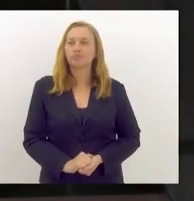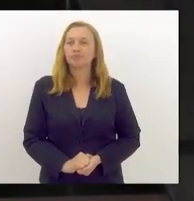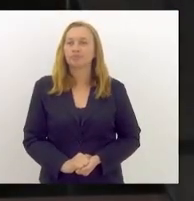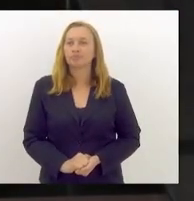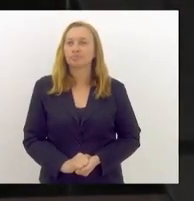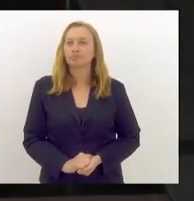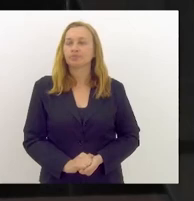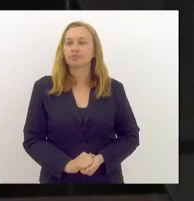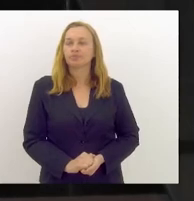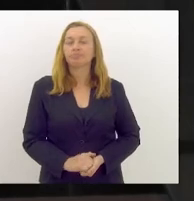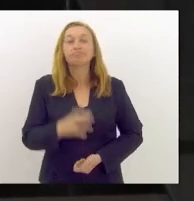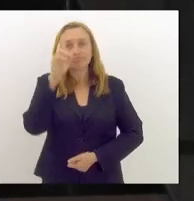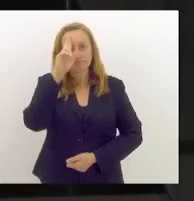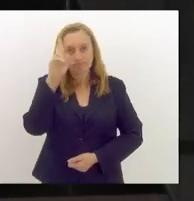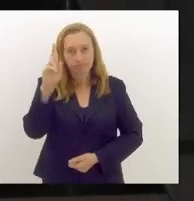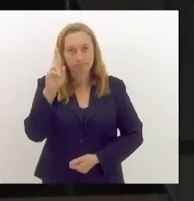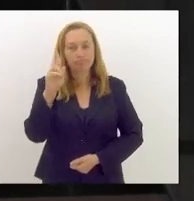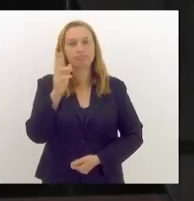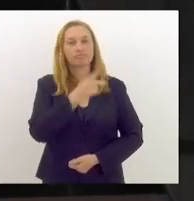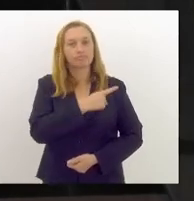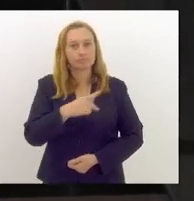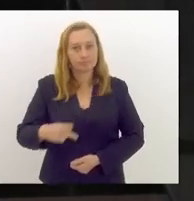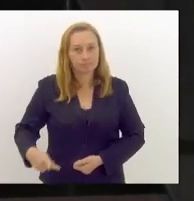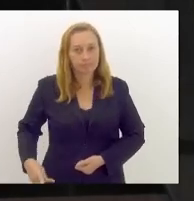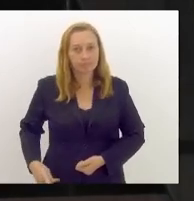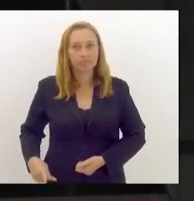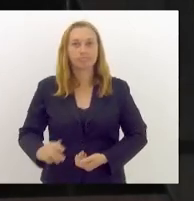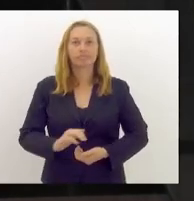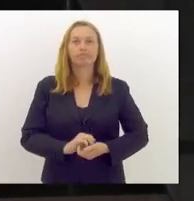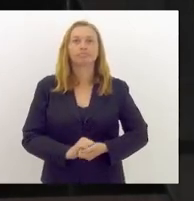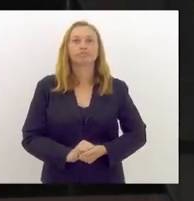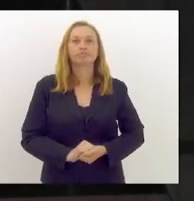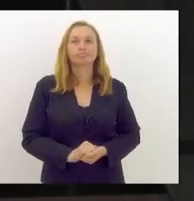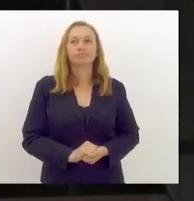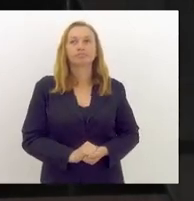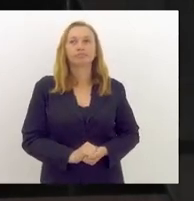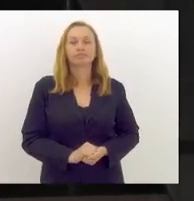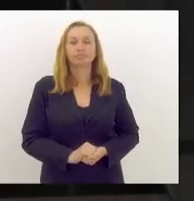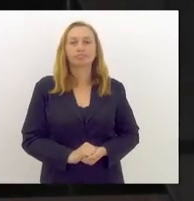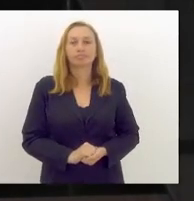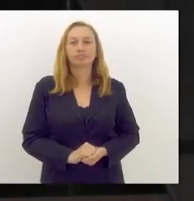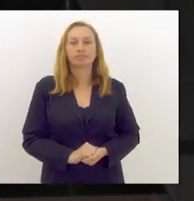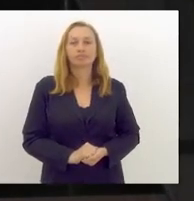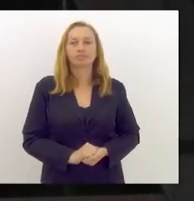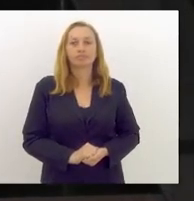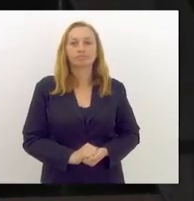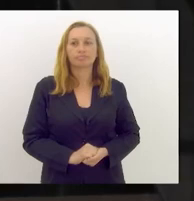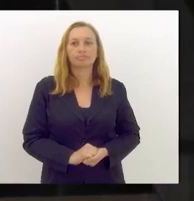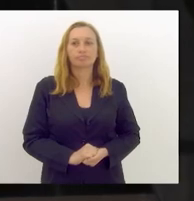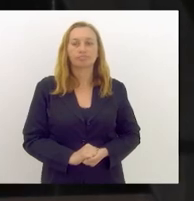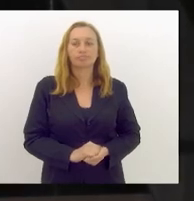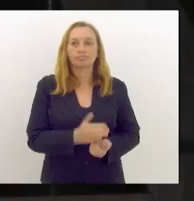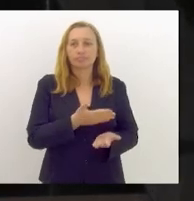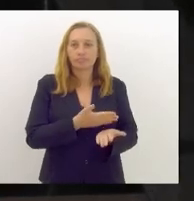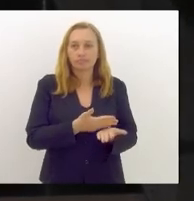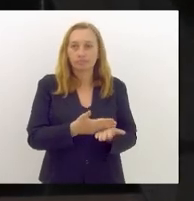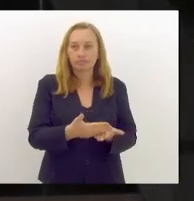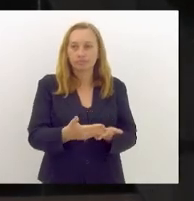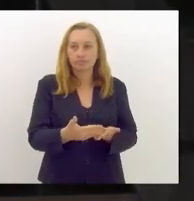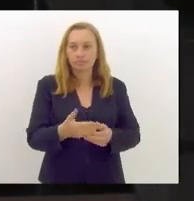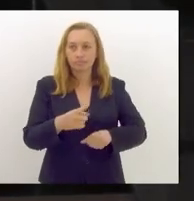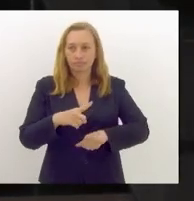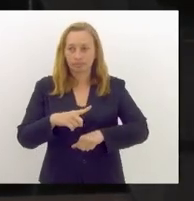Senhor presidente do expediente inicial,